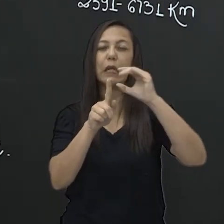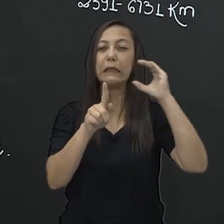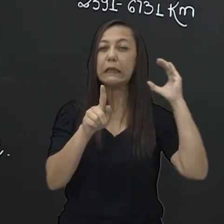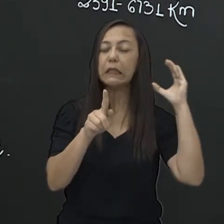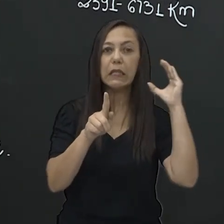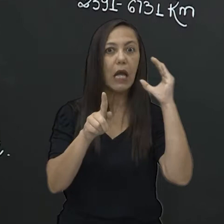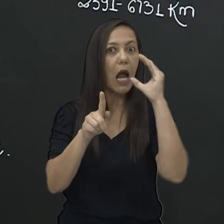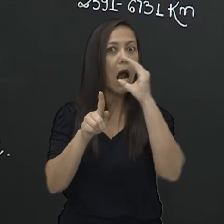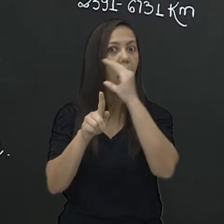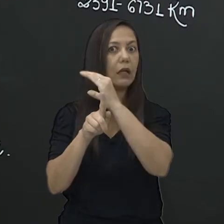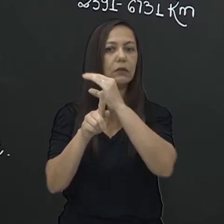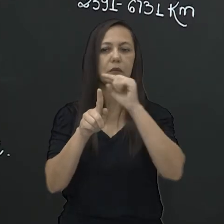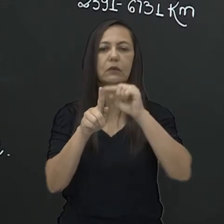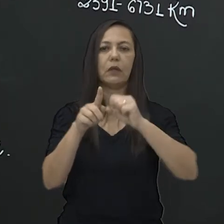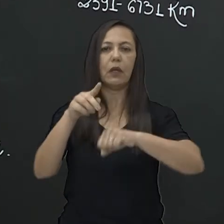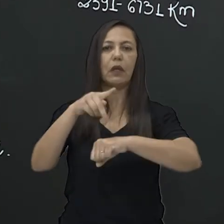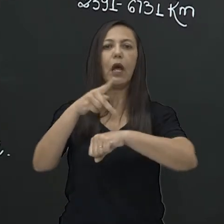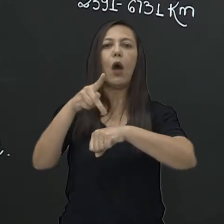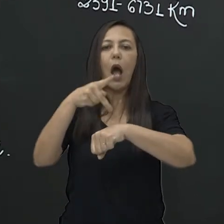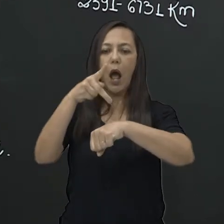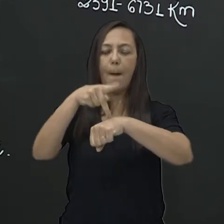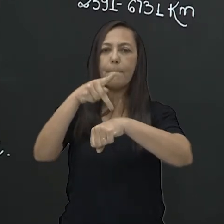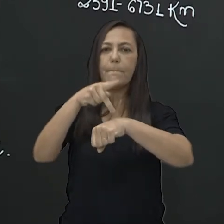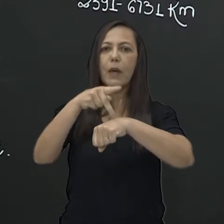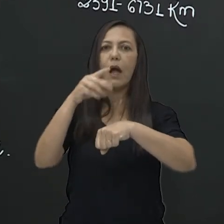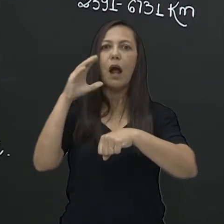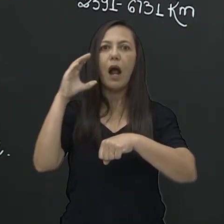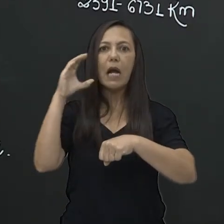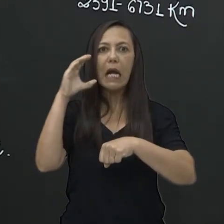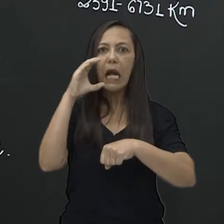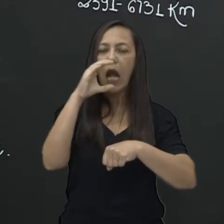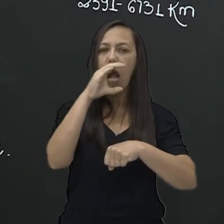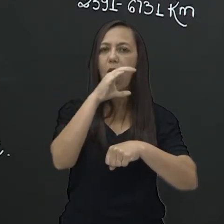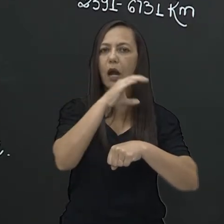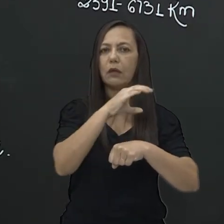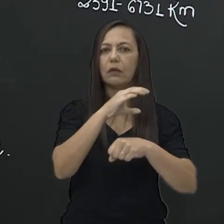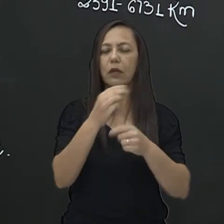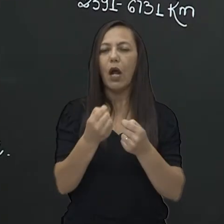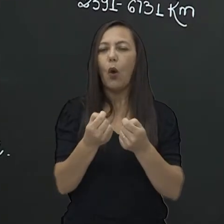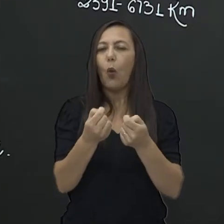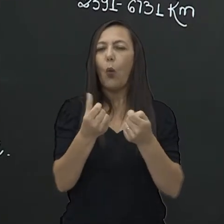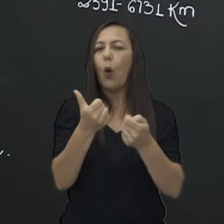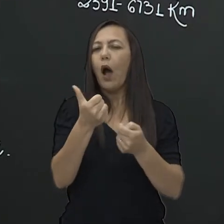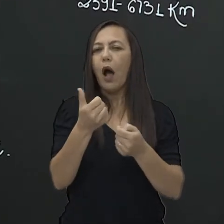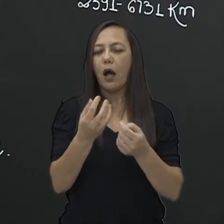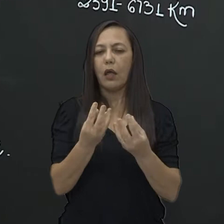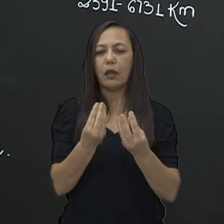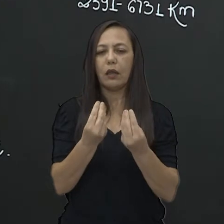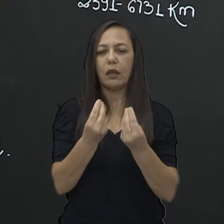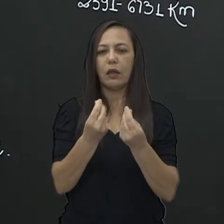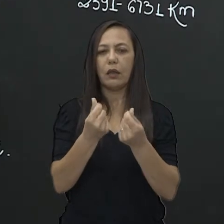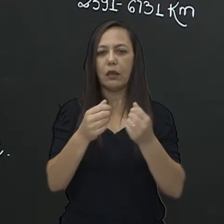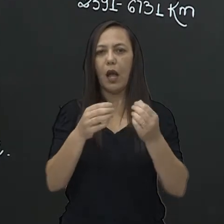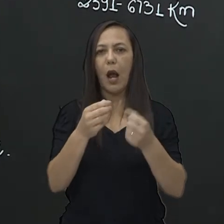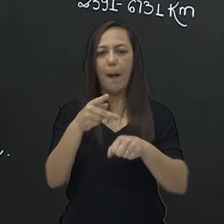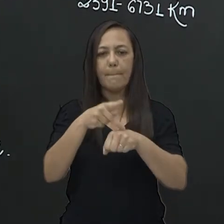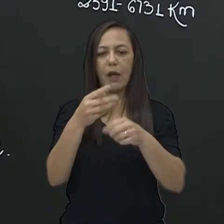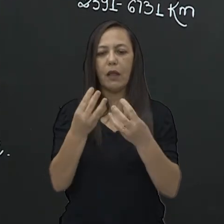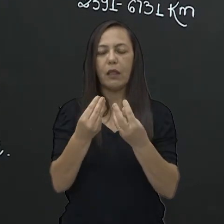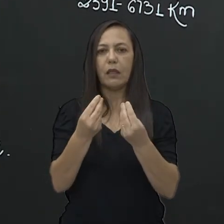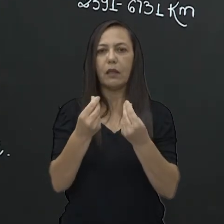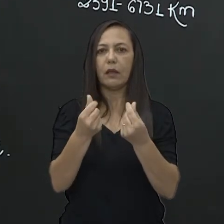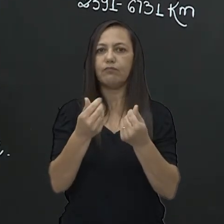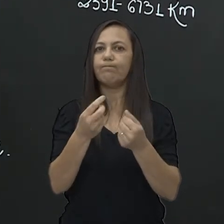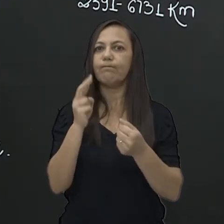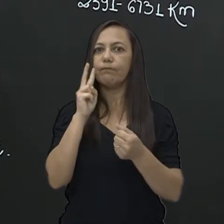elas estão ou muito quentes e às vezes já estão quase num estado pastoso. Sabe uma prova disso? É só